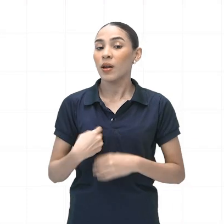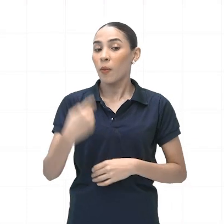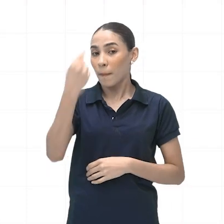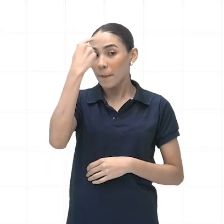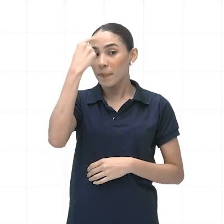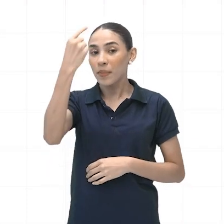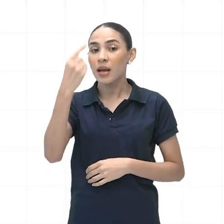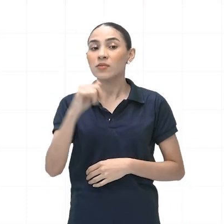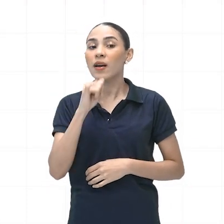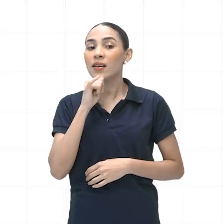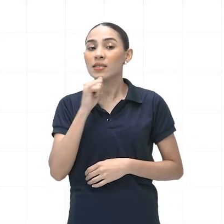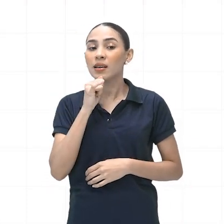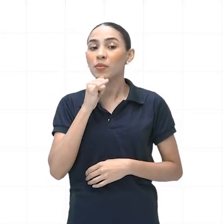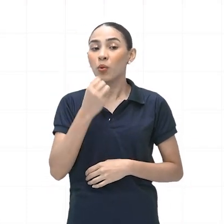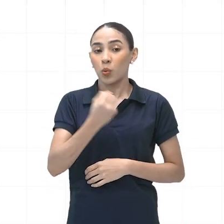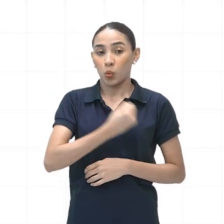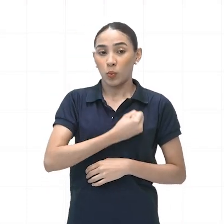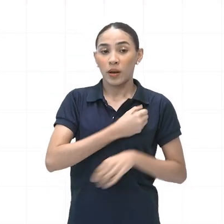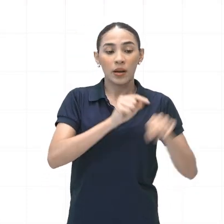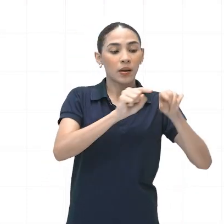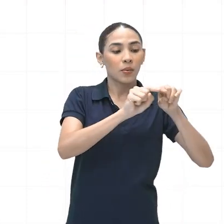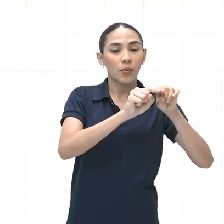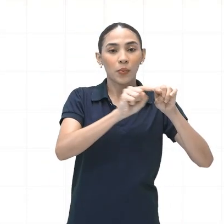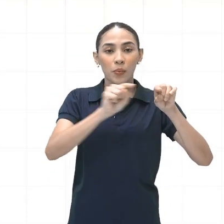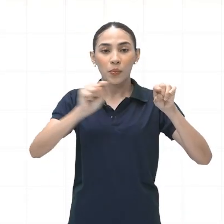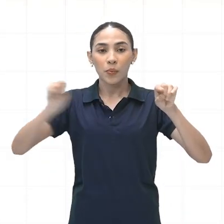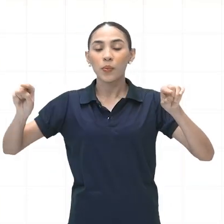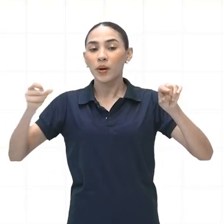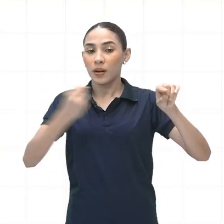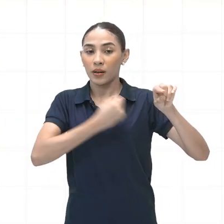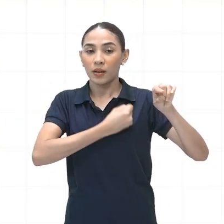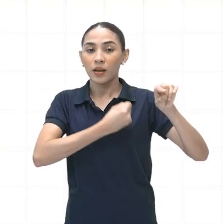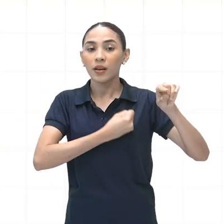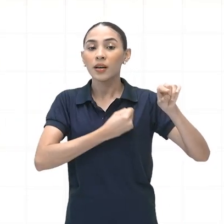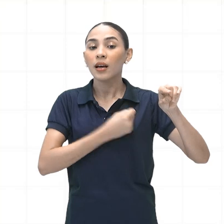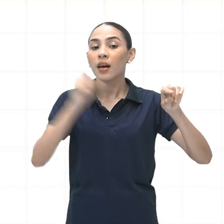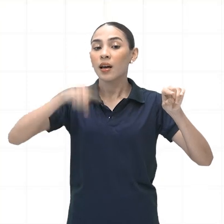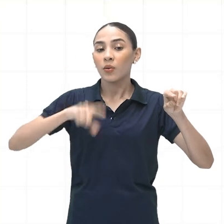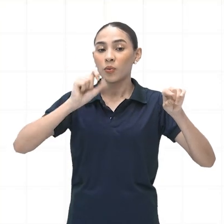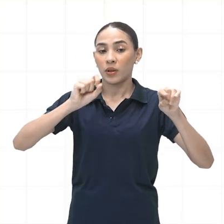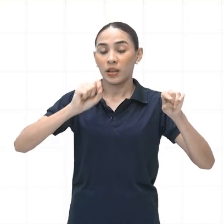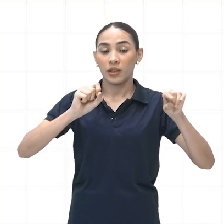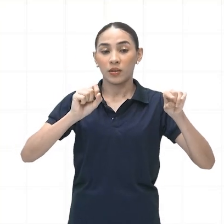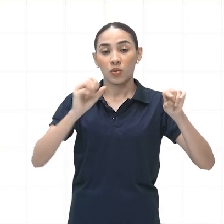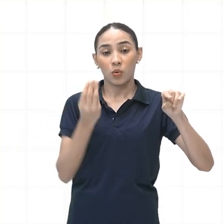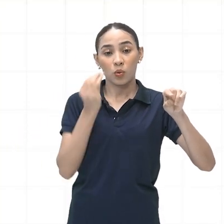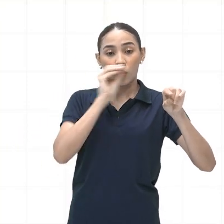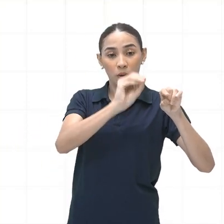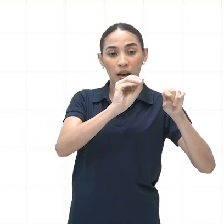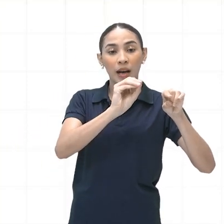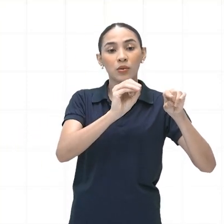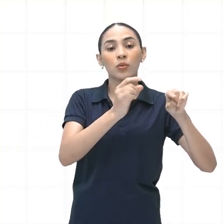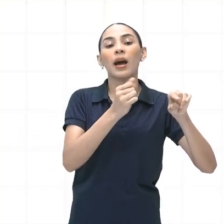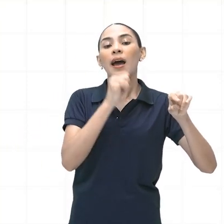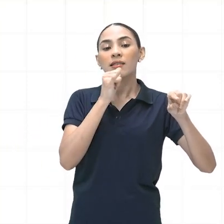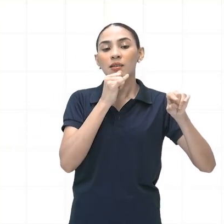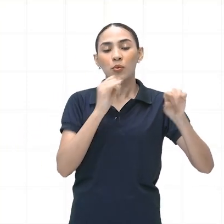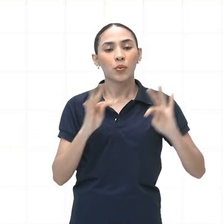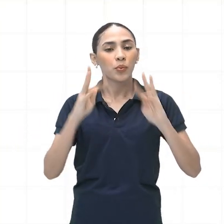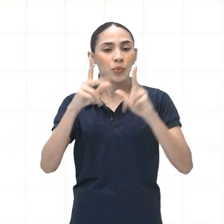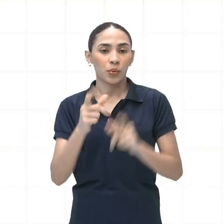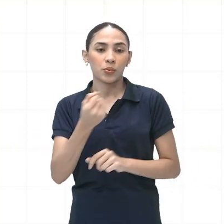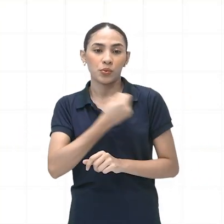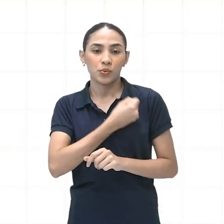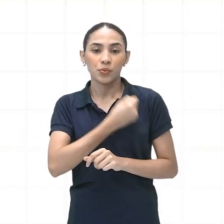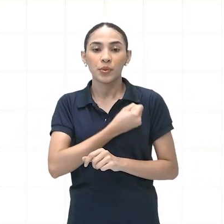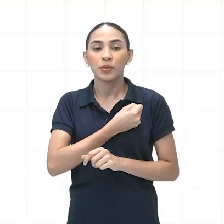reta numérica, a reta é essencialmente uma reta onde são marcados e ordenados todos os